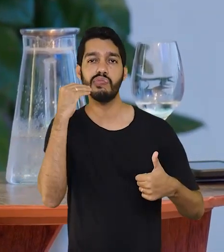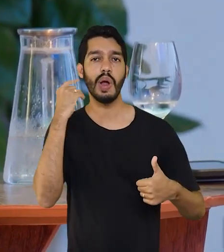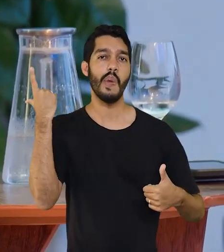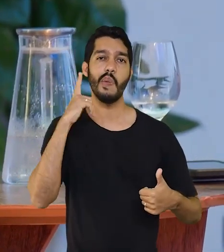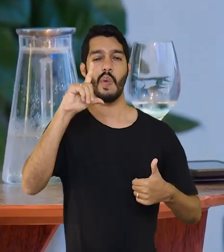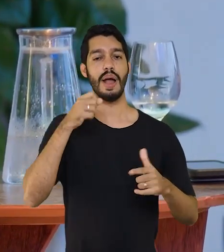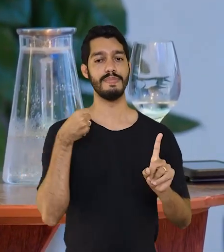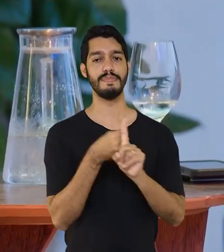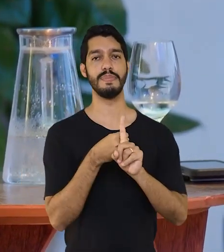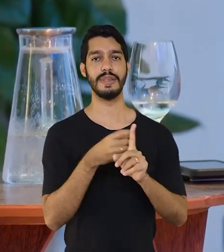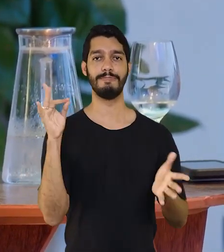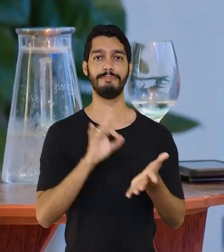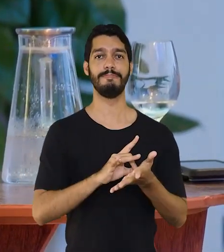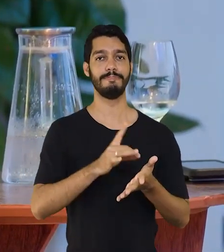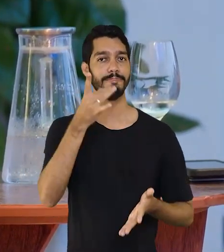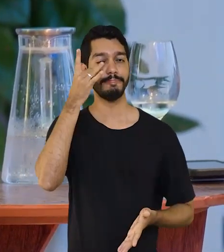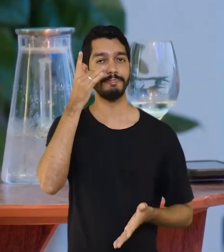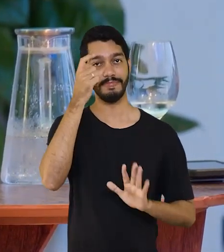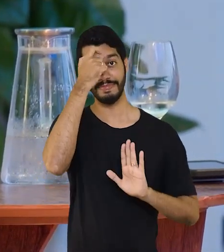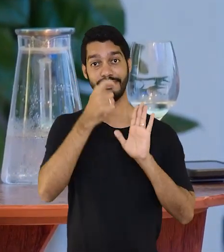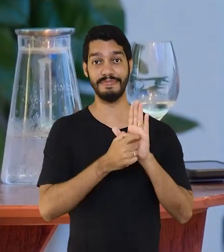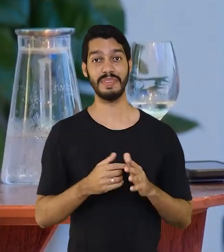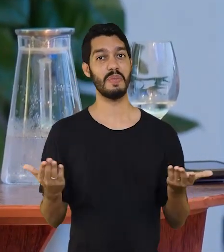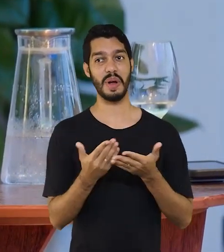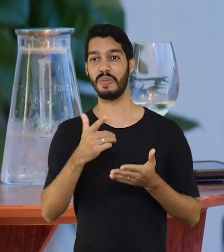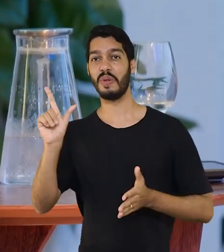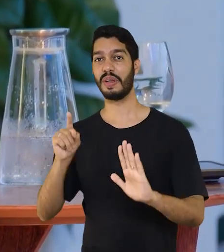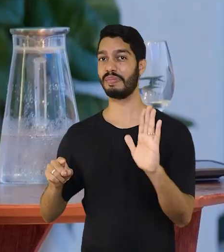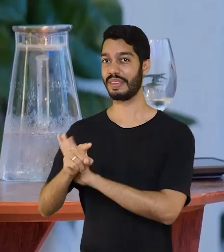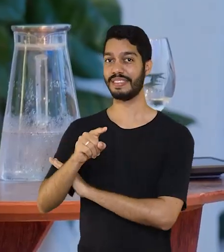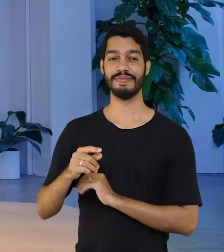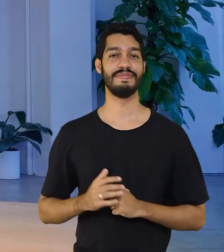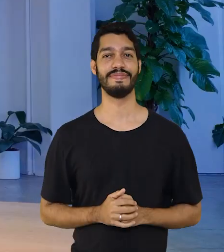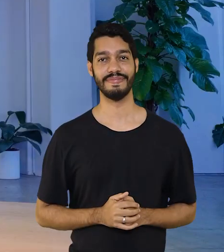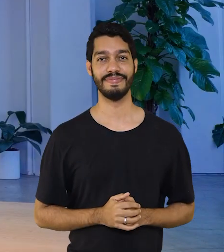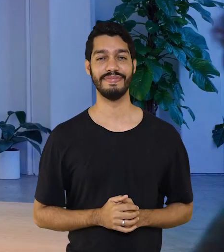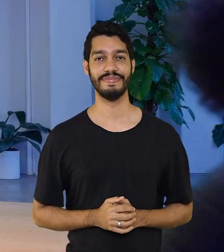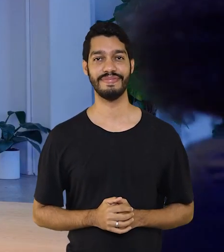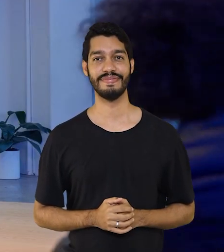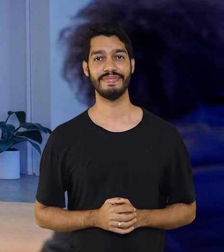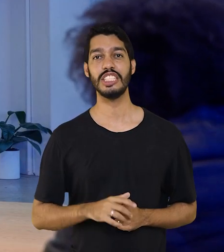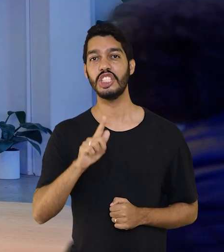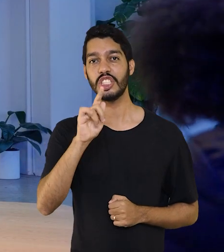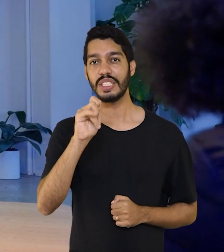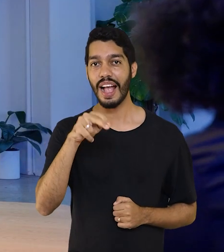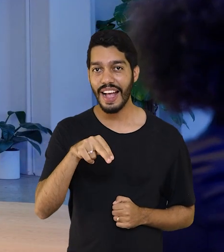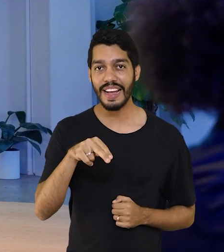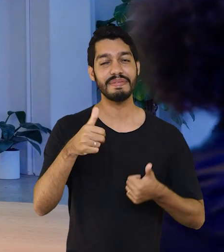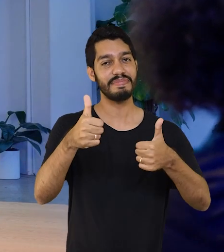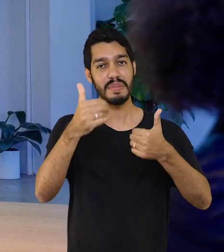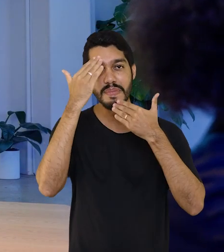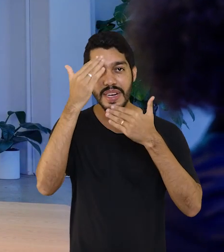vai ter de ter o impacto real de inteligência artificial. Próxima pergunta. Acho que sou eu. Aqui, ó. Jean,